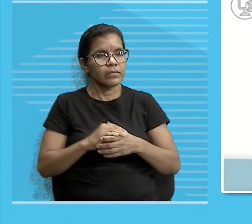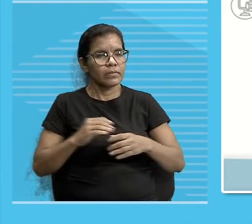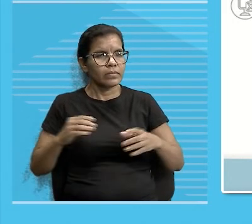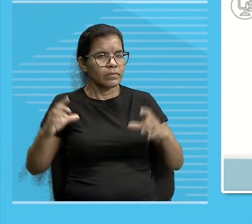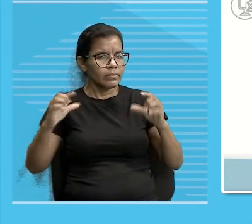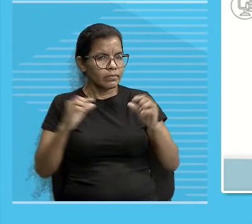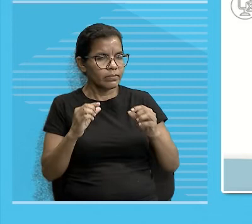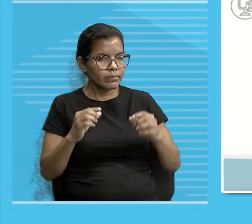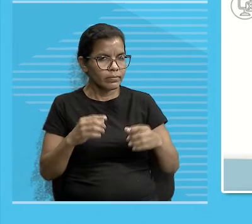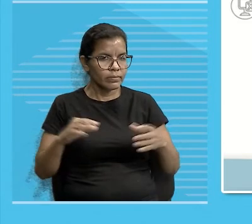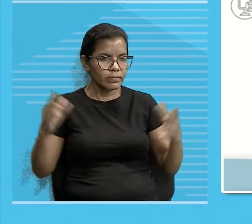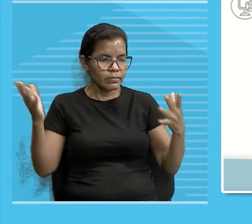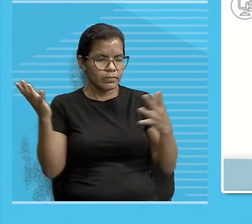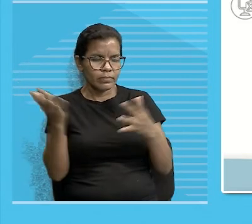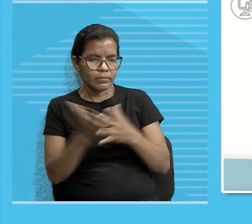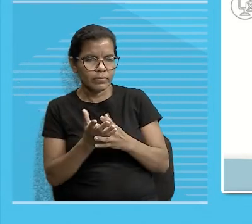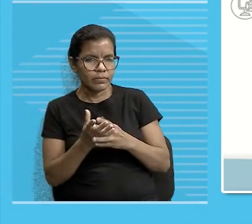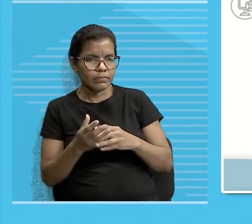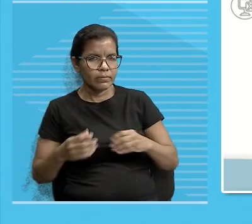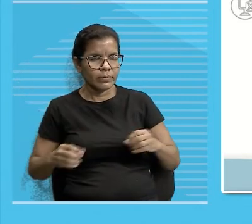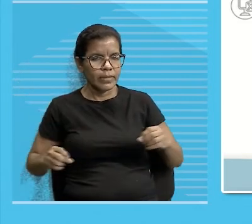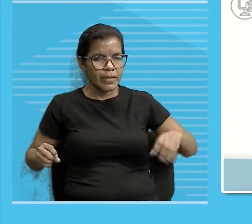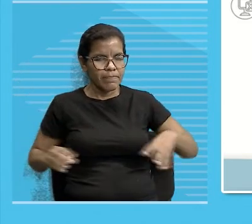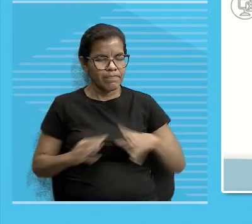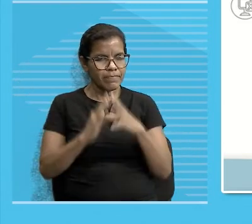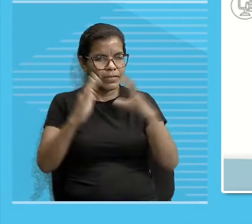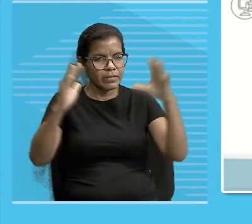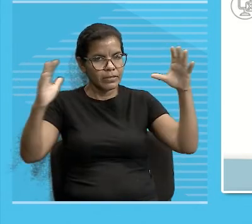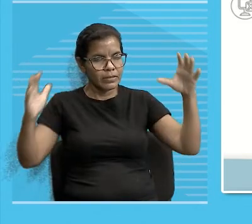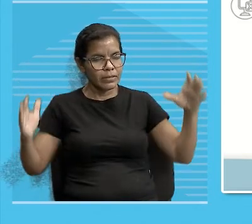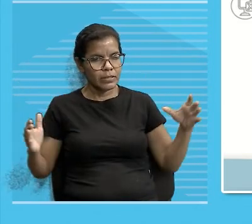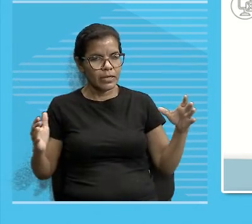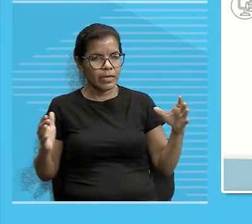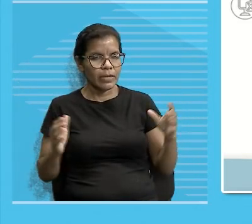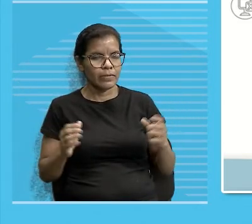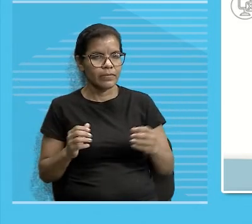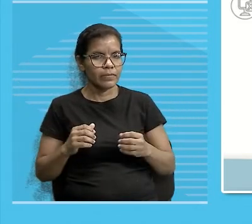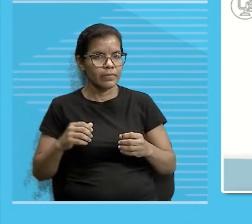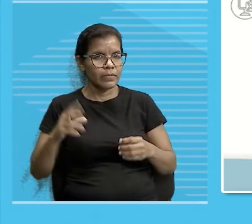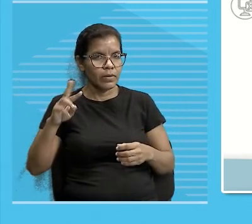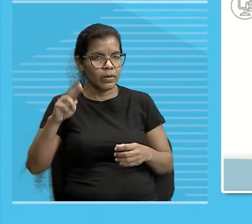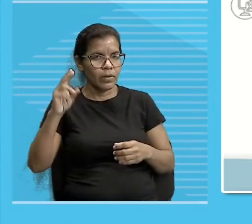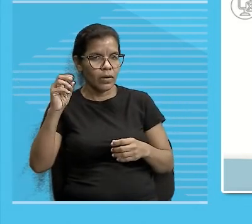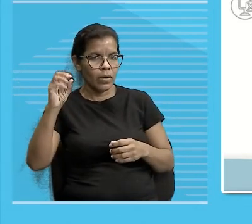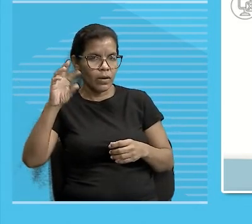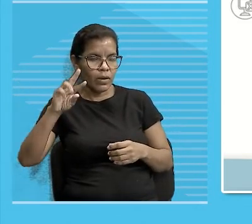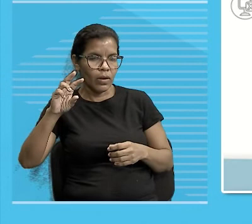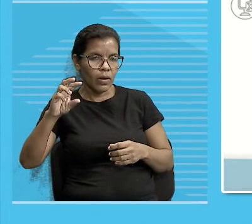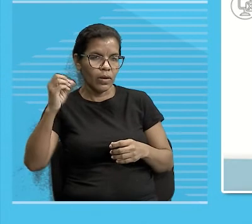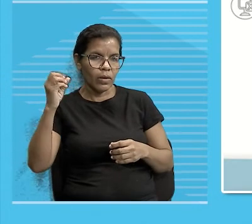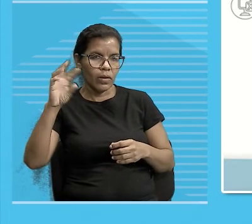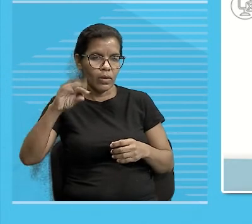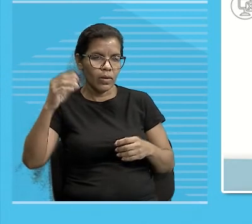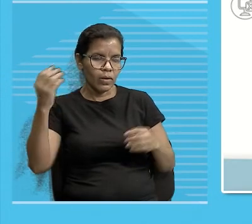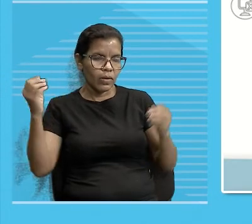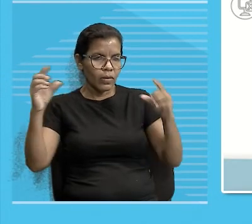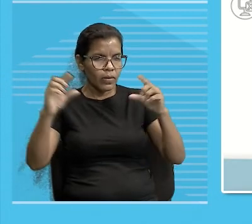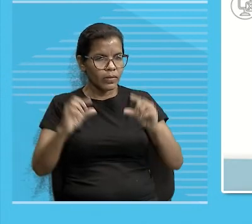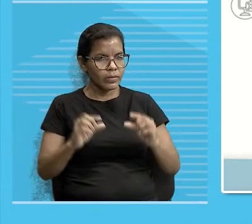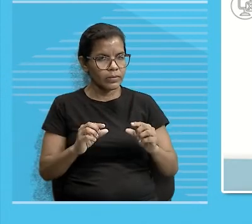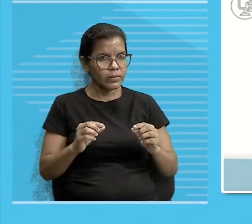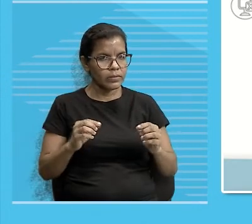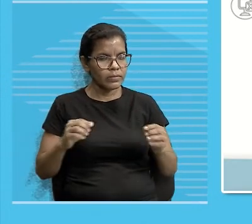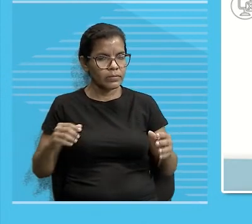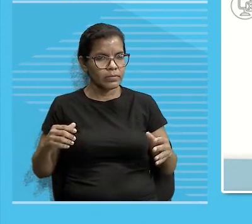amenizando o barroco. O barroco, ele era muito exagerado. E o rococó tenta amenizar